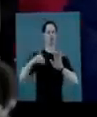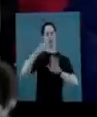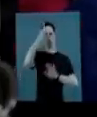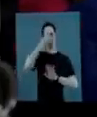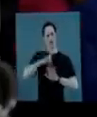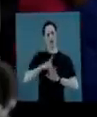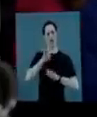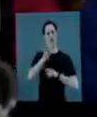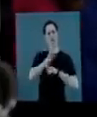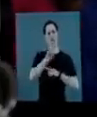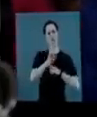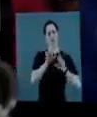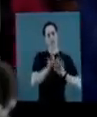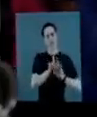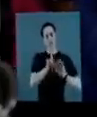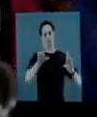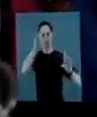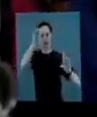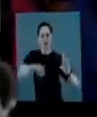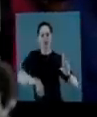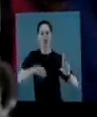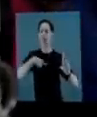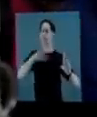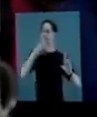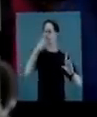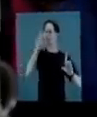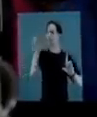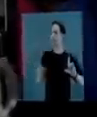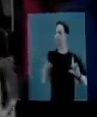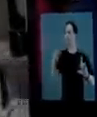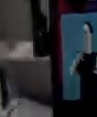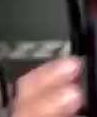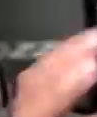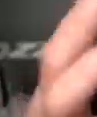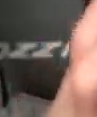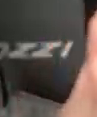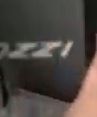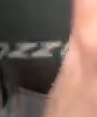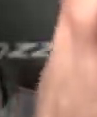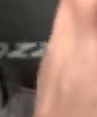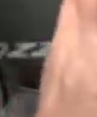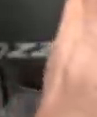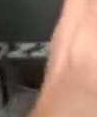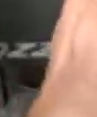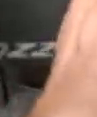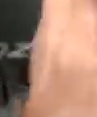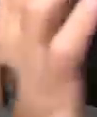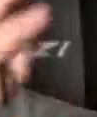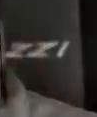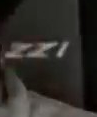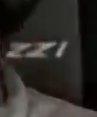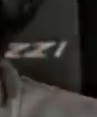Ferreiro e um admirador da sua coragem para o Brasil os detalhes de como